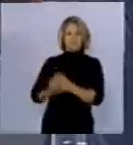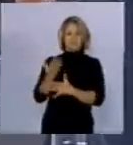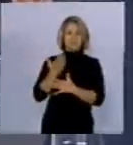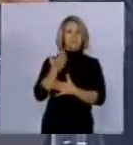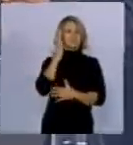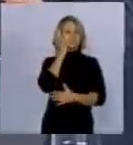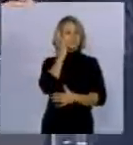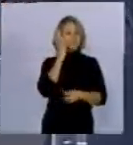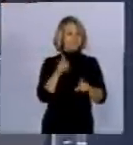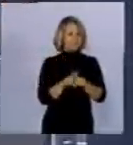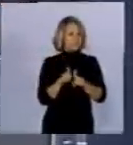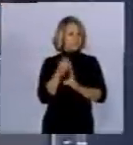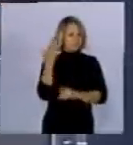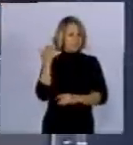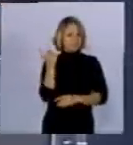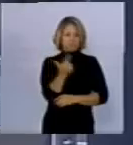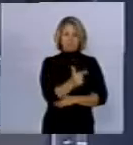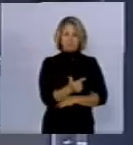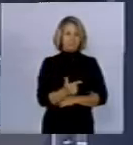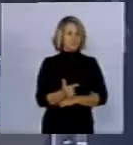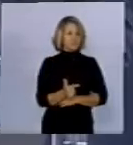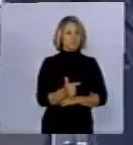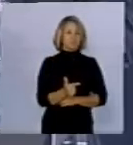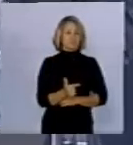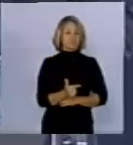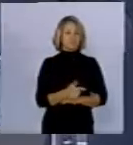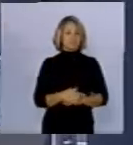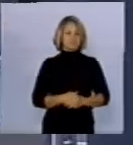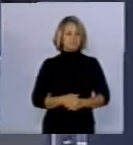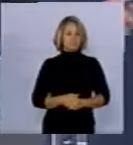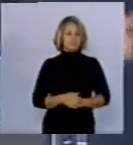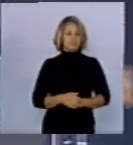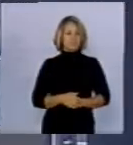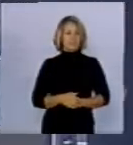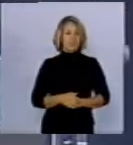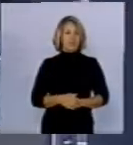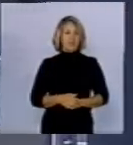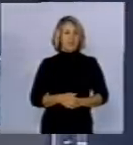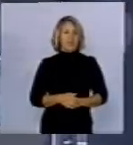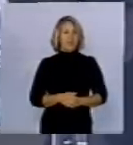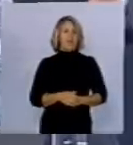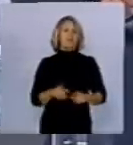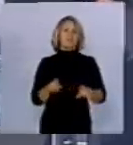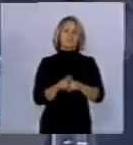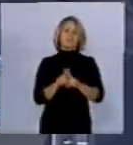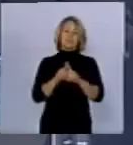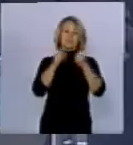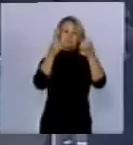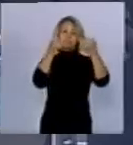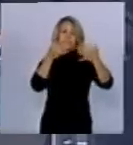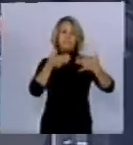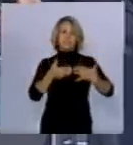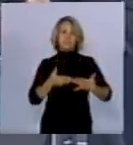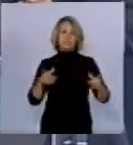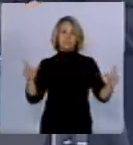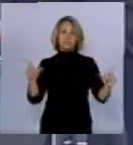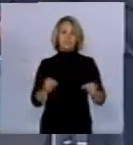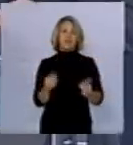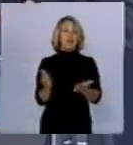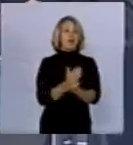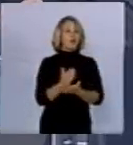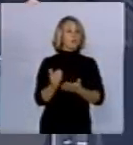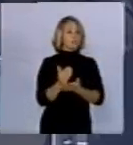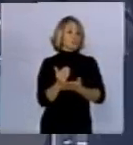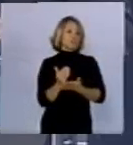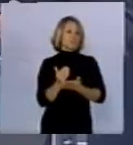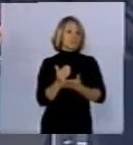fato de que até então não haviam sido instituídas a guisa de exemplificação alguns Alguns dos exemplos